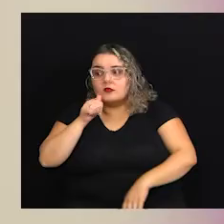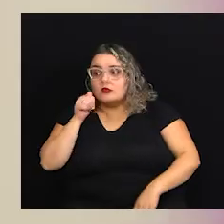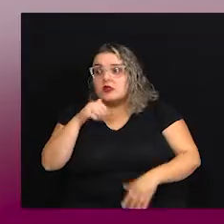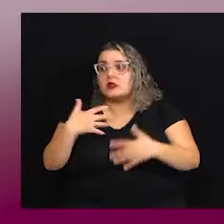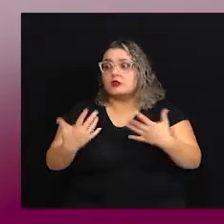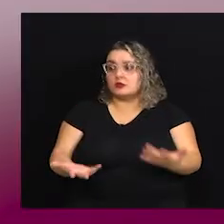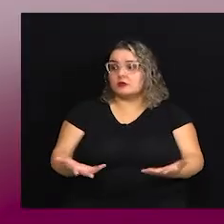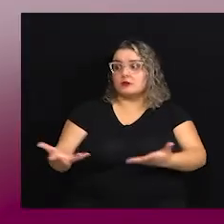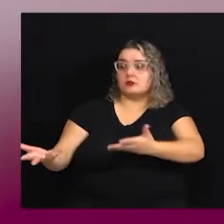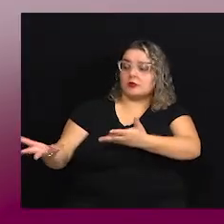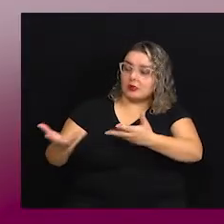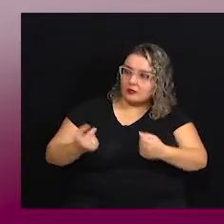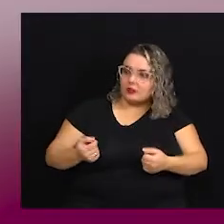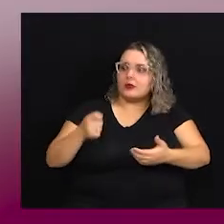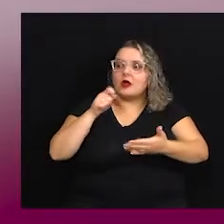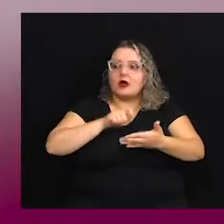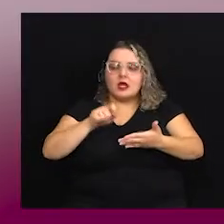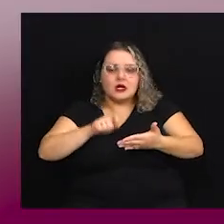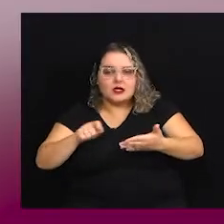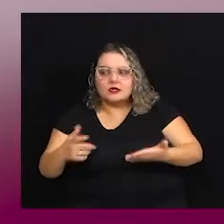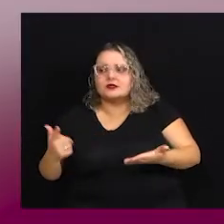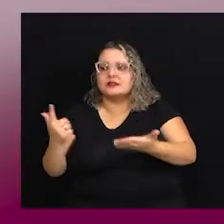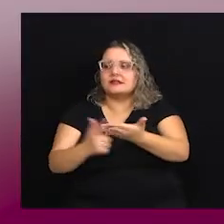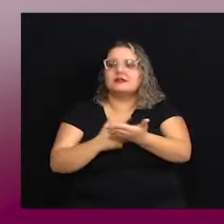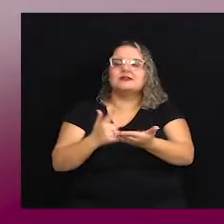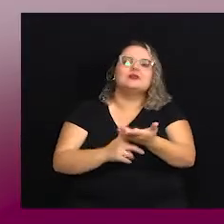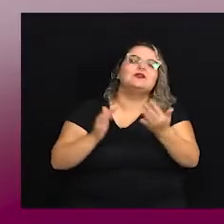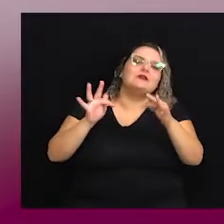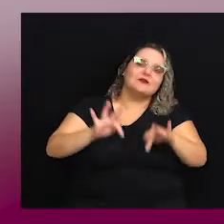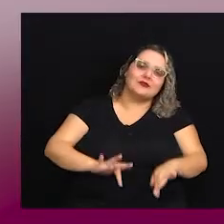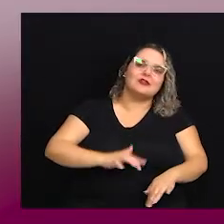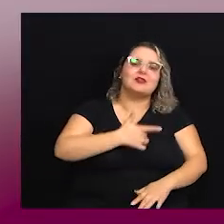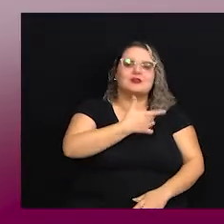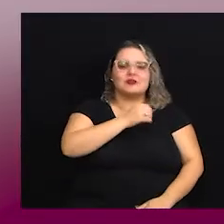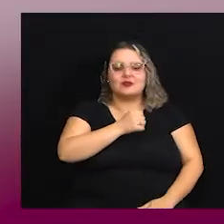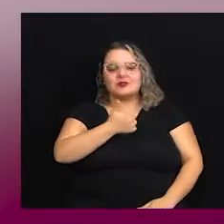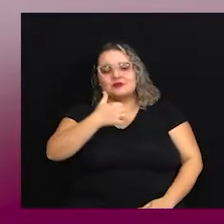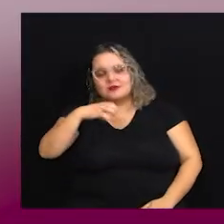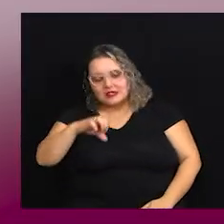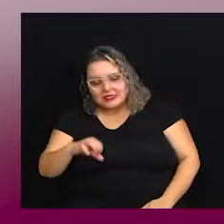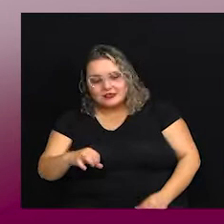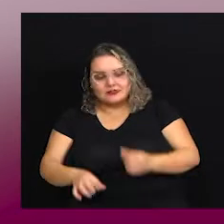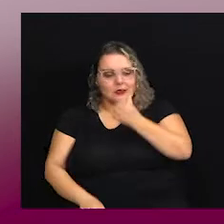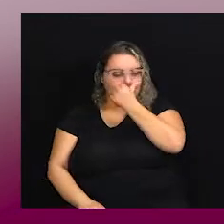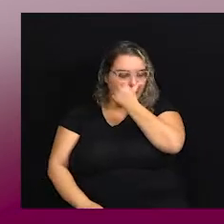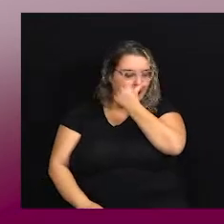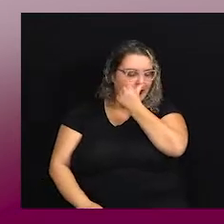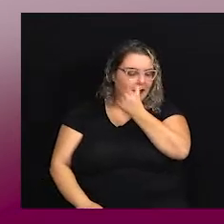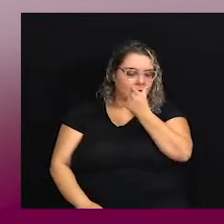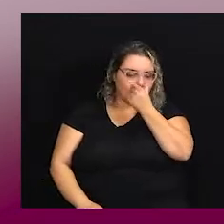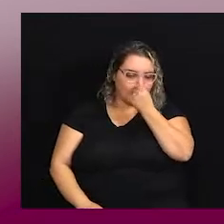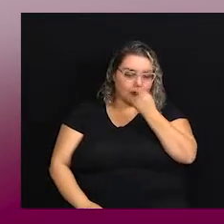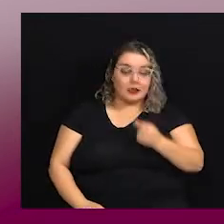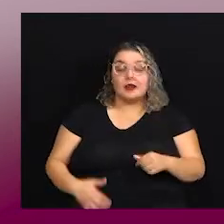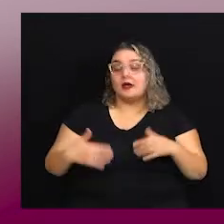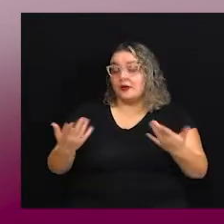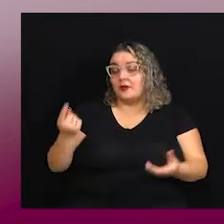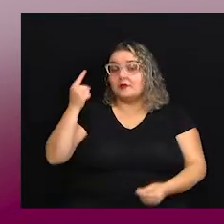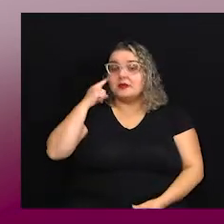mulheres, e me convidou para escrever esse livro, final de 2019. Agora, imagina numa